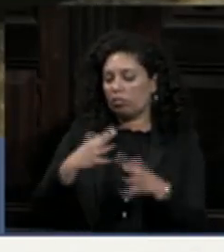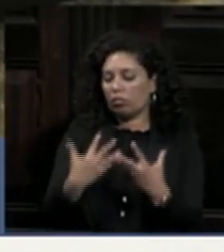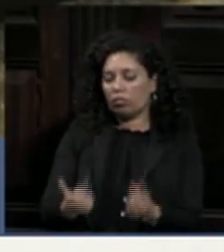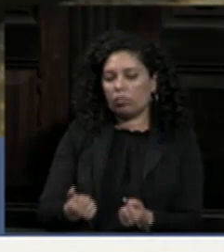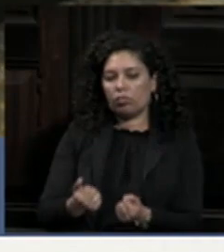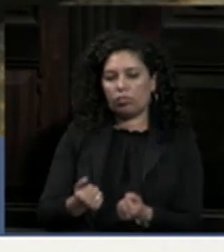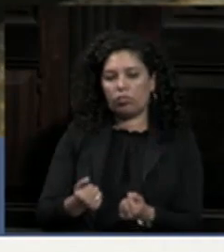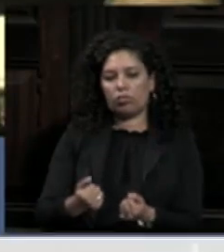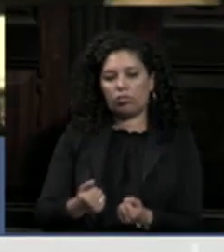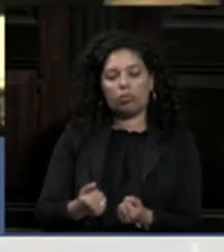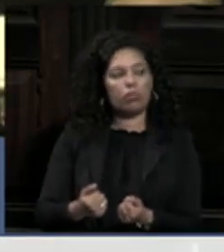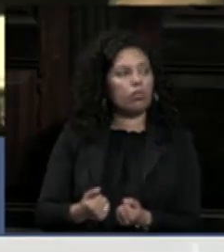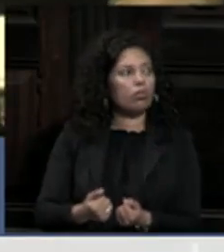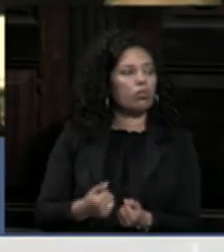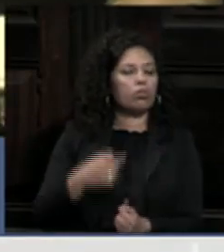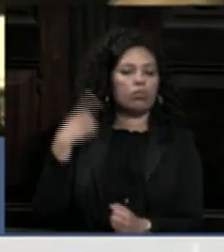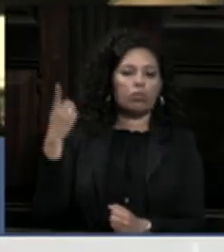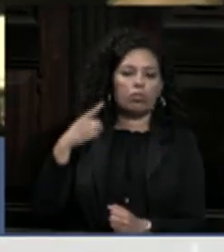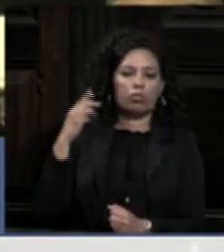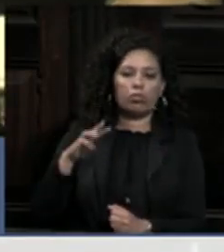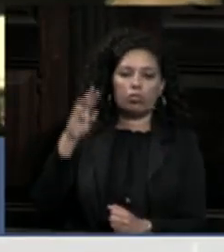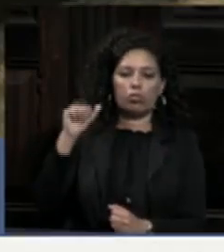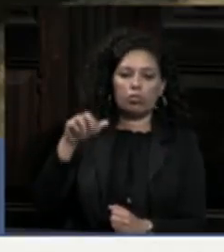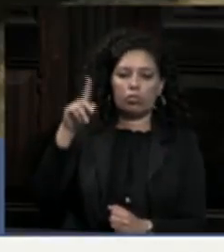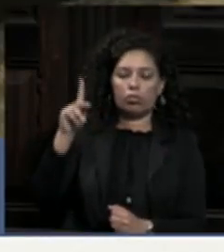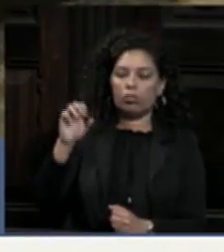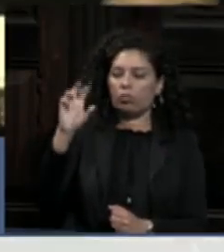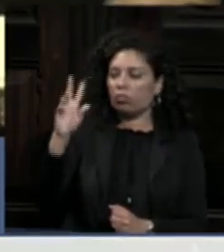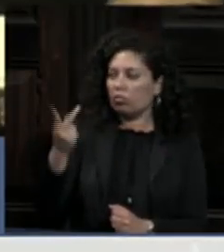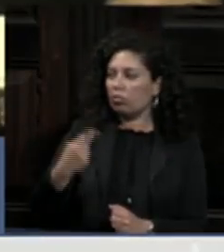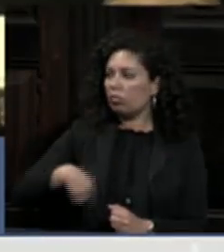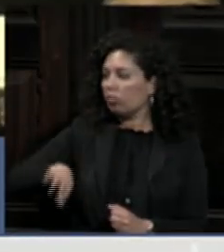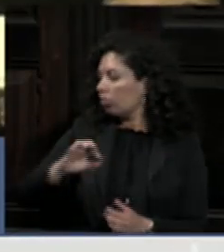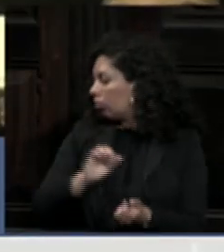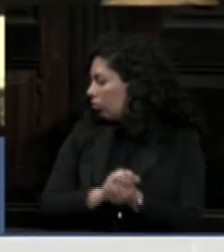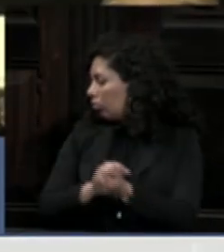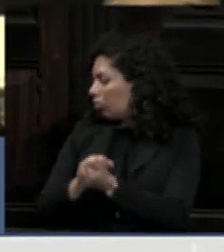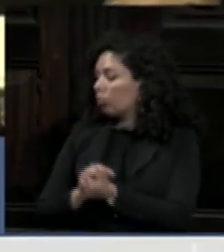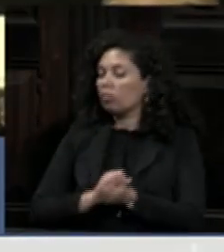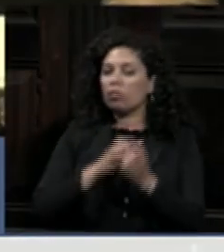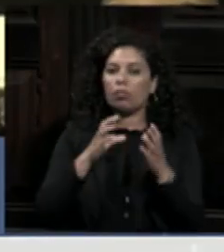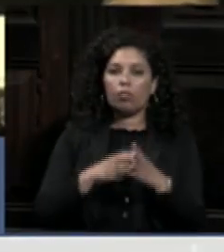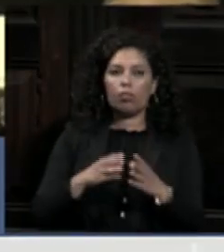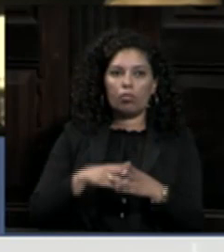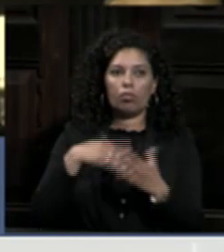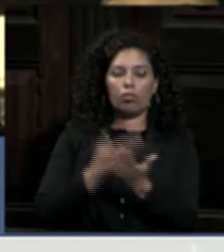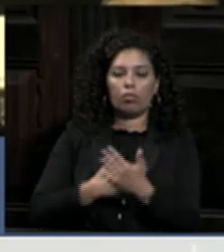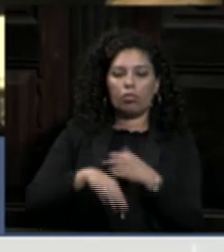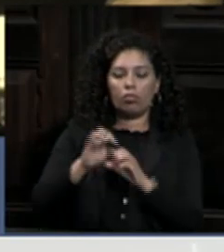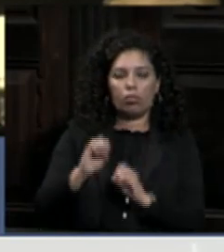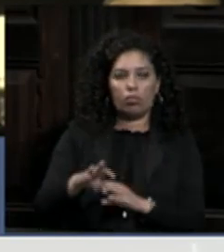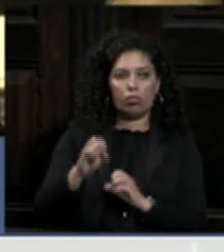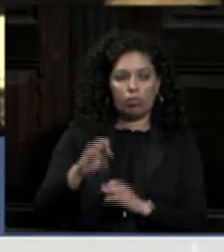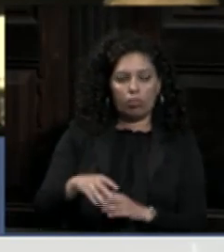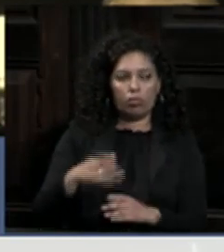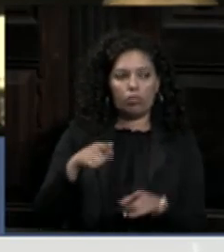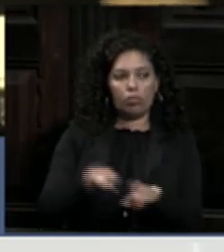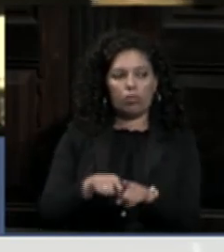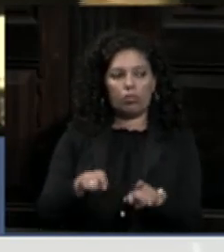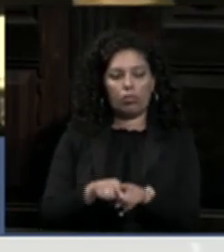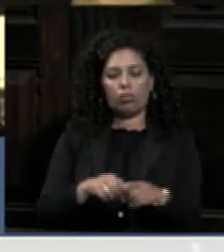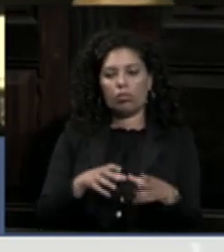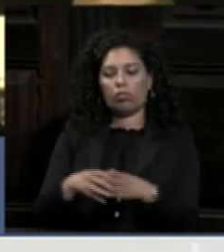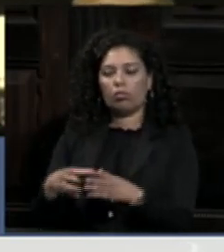comissão de ciência e tecnologia deputado pauderney a comparecer à comissão de educação pela comissão de orçamento finanças fiscalização financeira e controle deputado